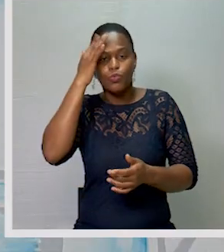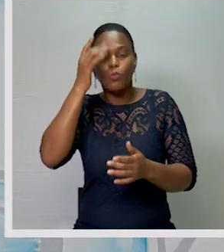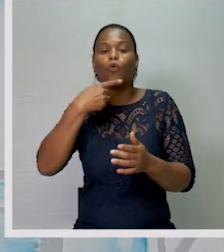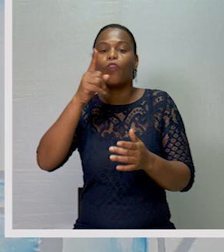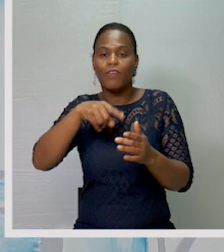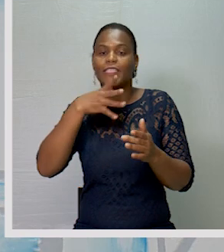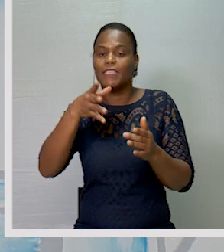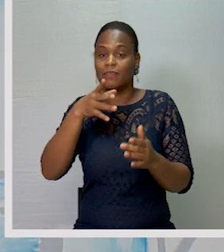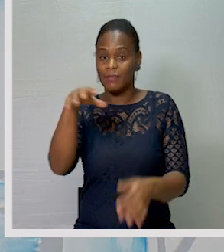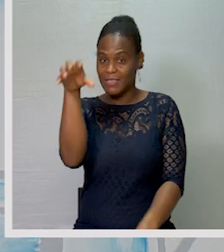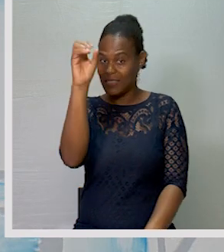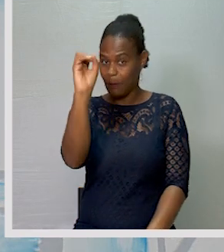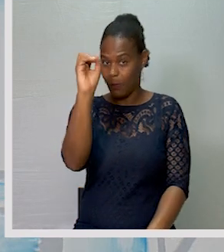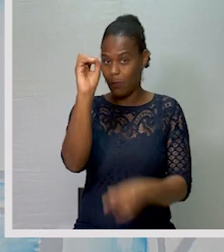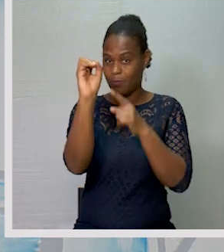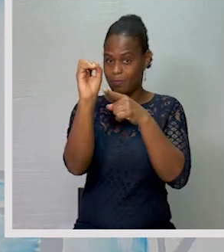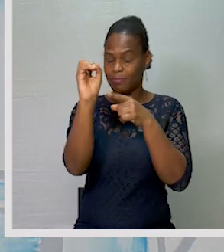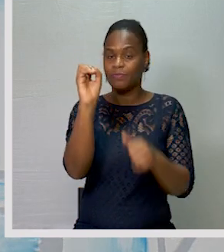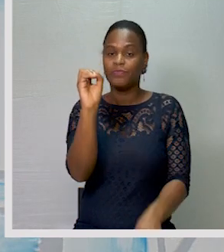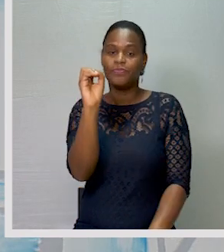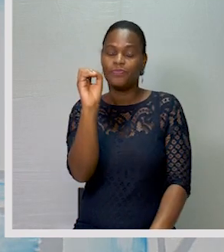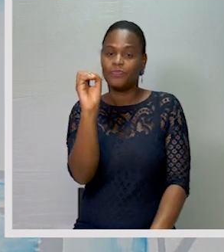esses algarismos. 0,